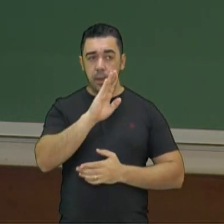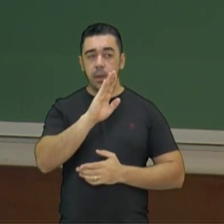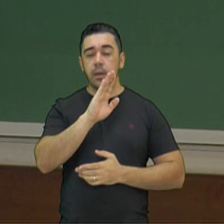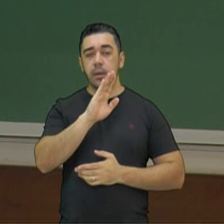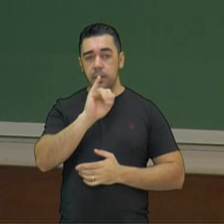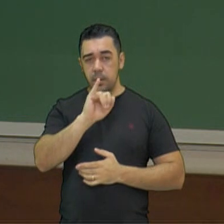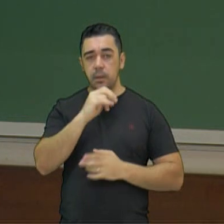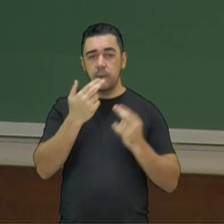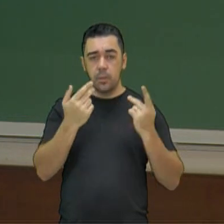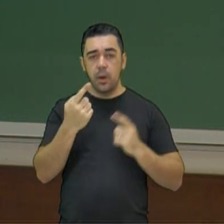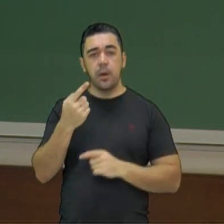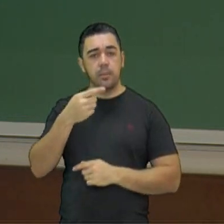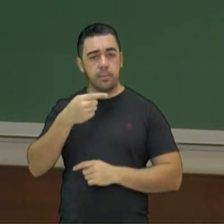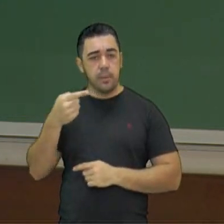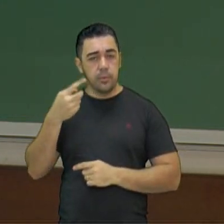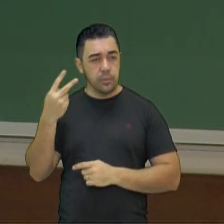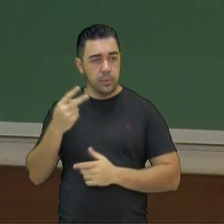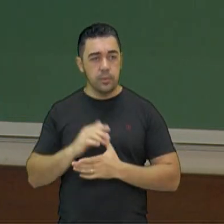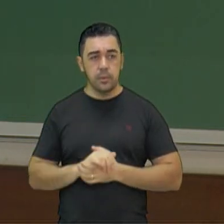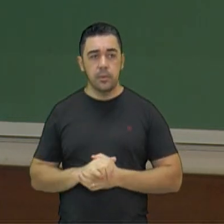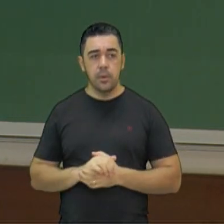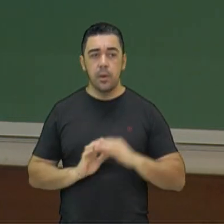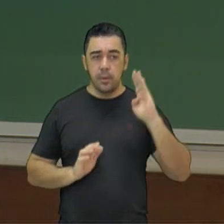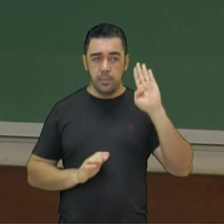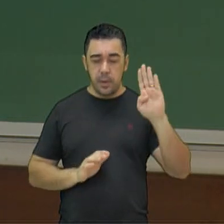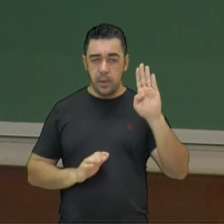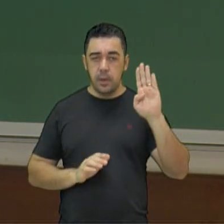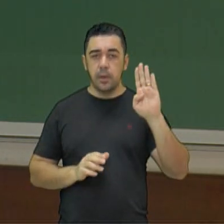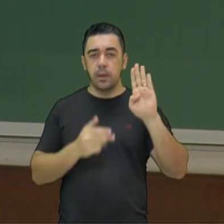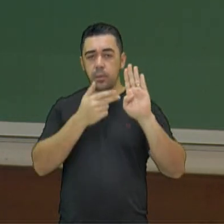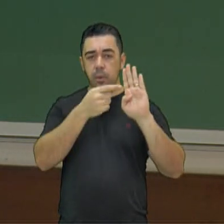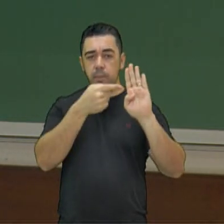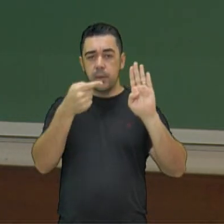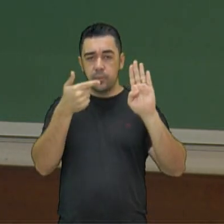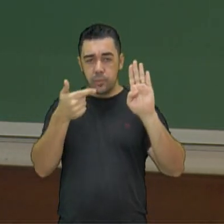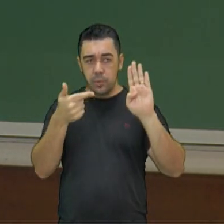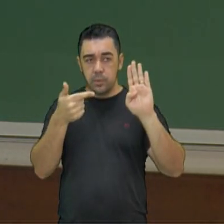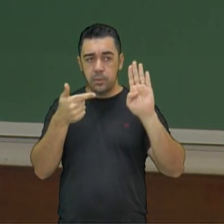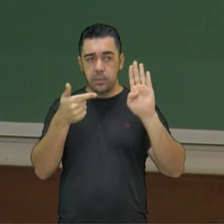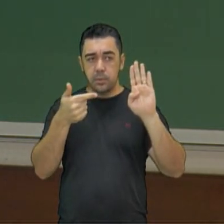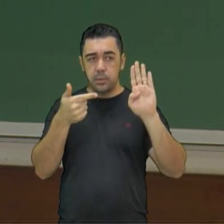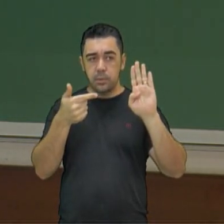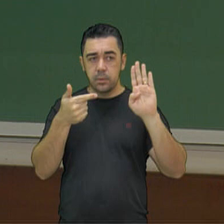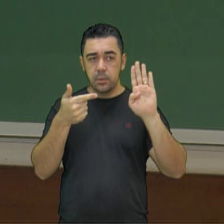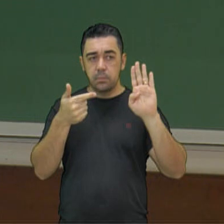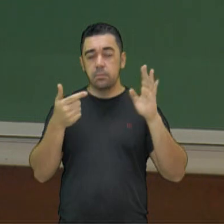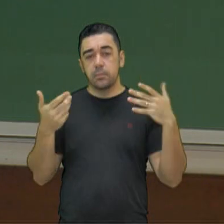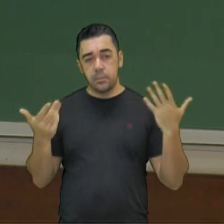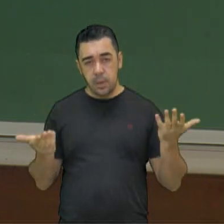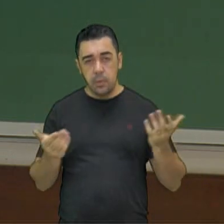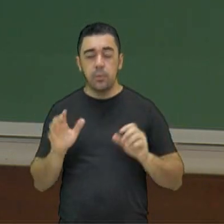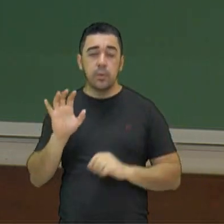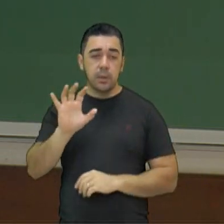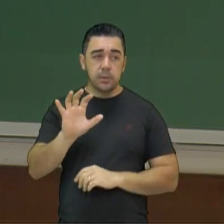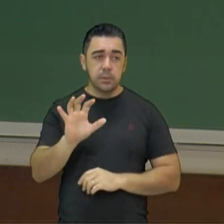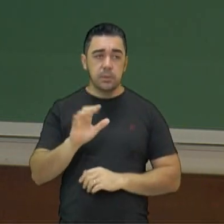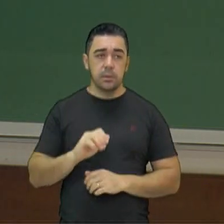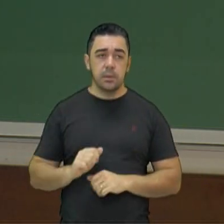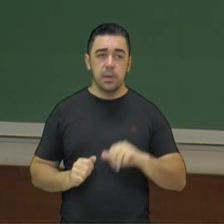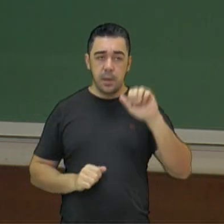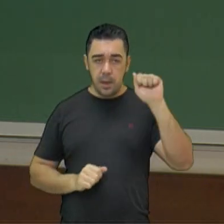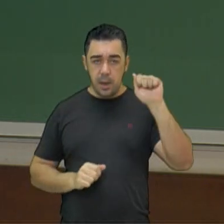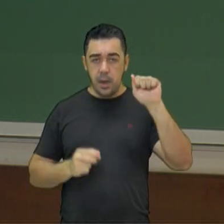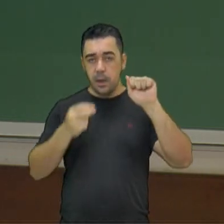a menos 2. Então, aqui eu escrevi, ó, o B é igual a menos 2. Logo, eu tenho que o A